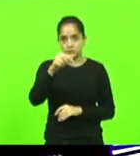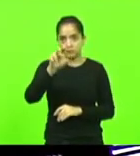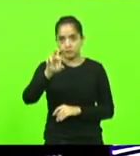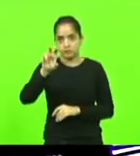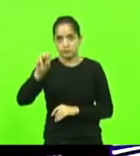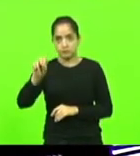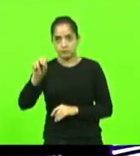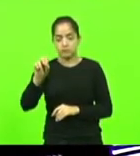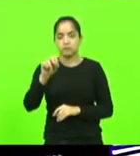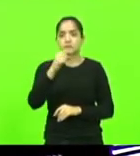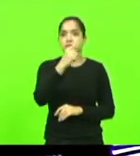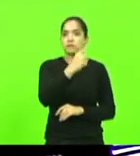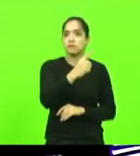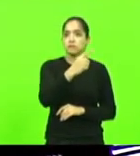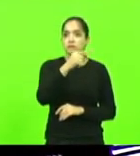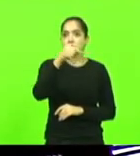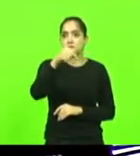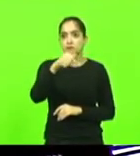a